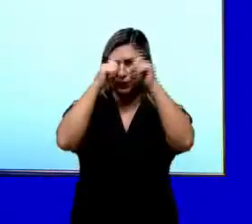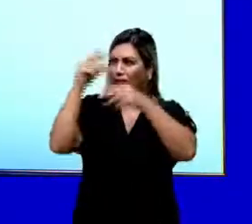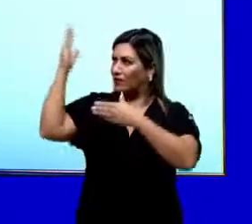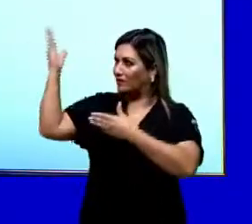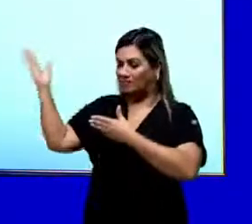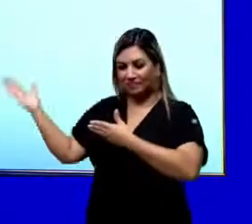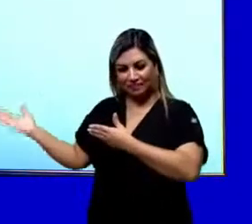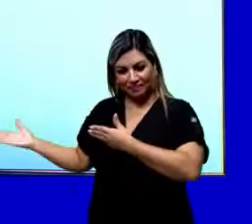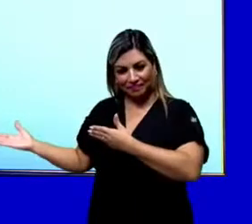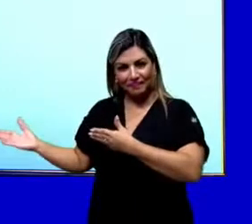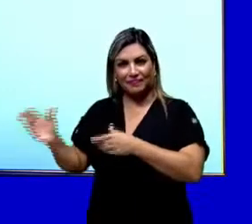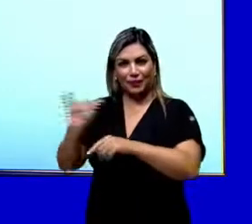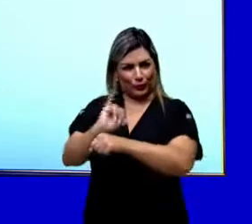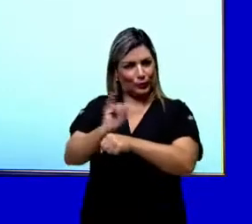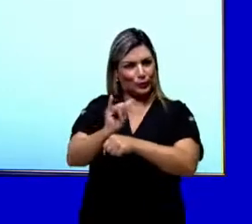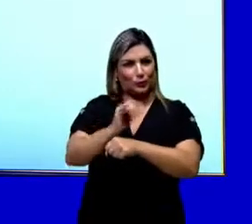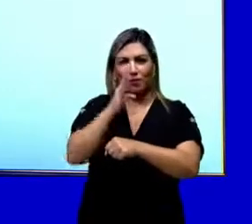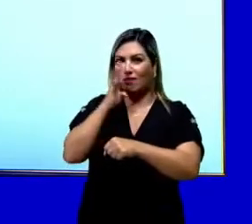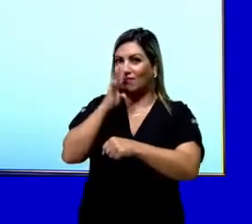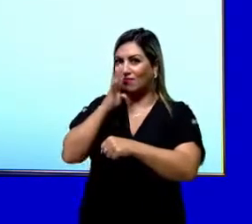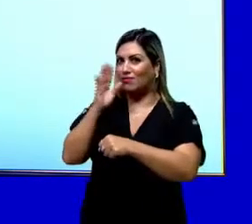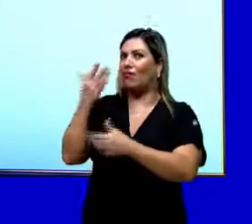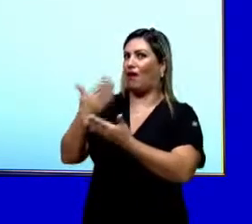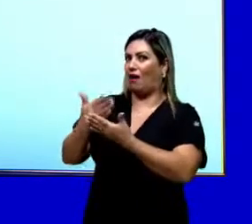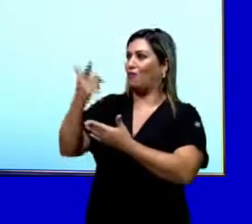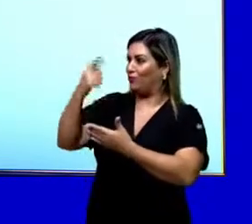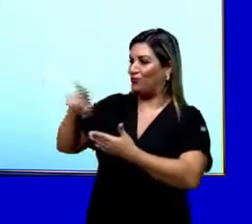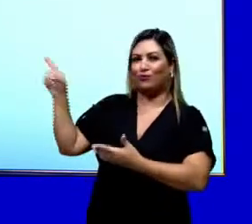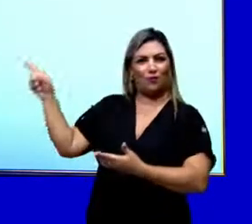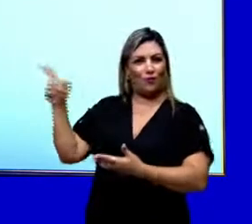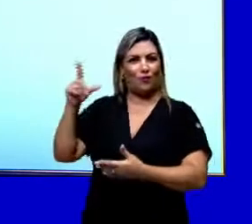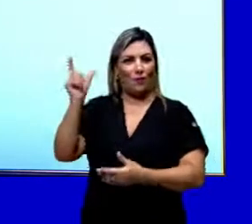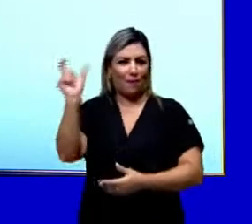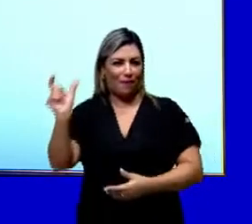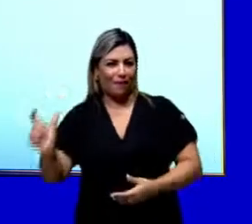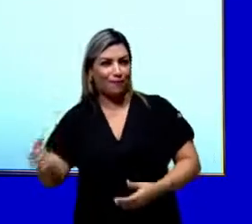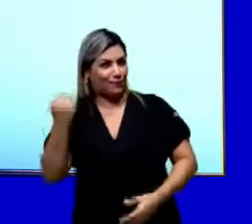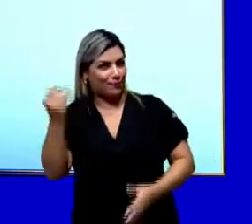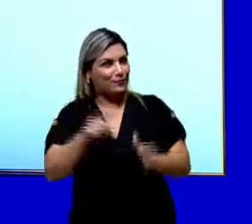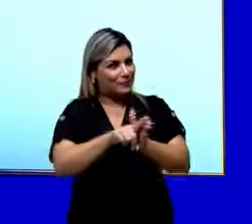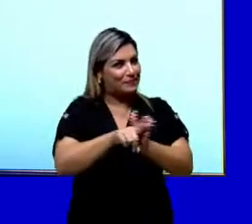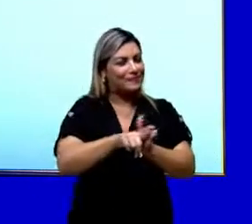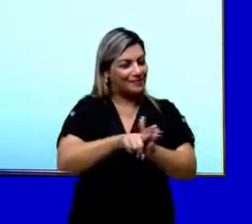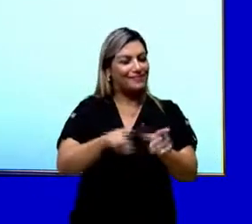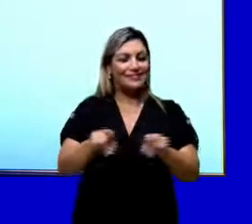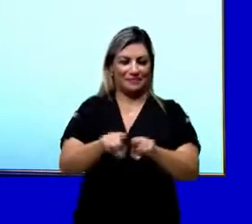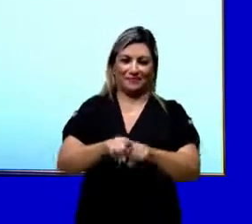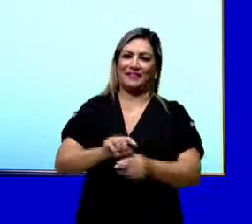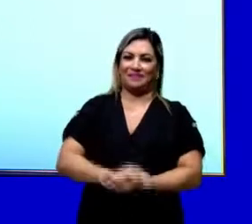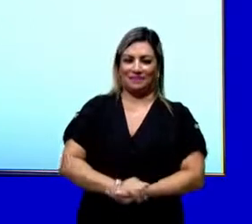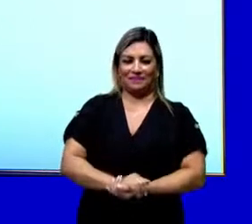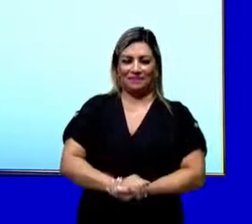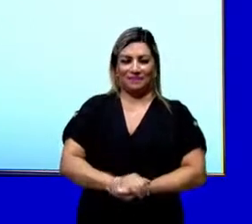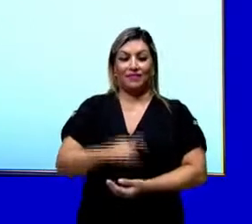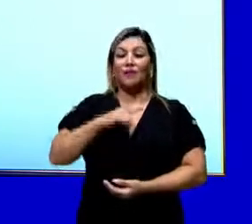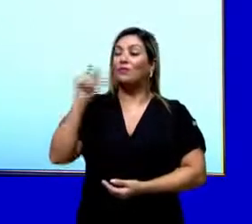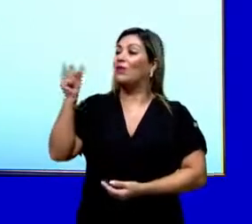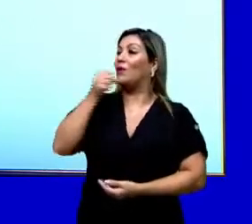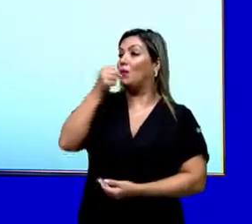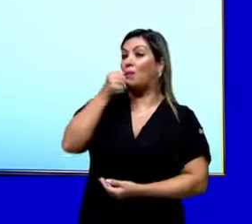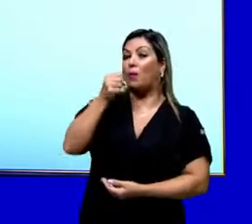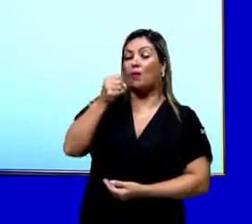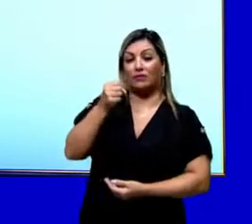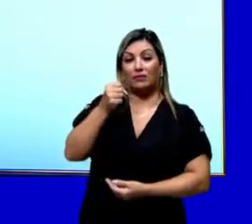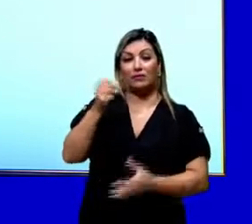dificuldade vocês vão lá no YouTube e assista uma aula de novo para vocês pegar essas palavras e pesquisem também então nós temos aqui